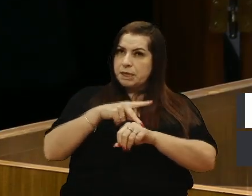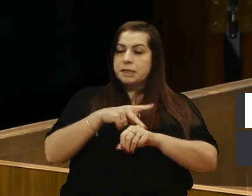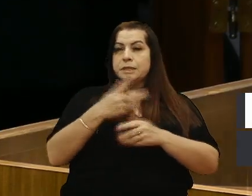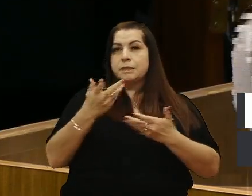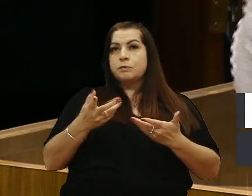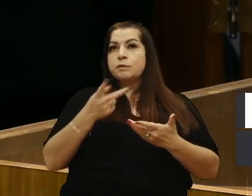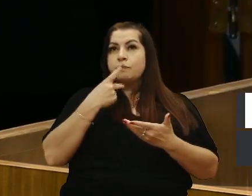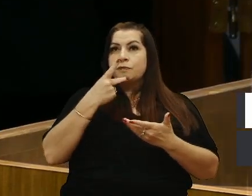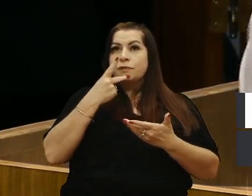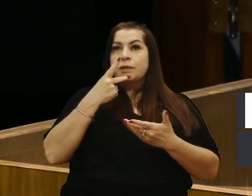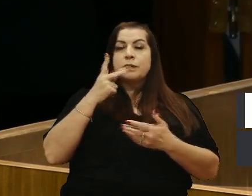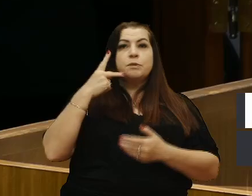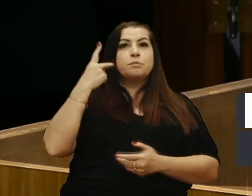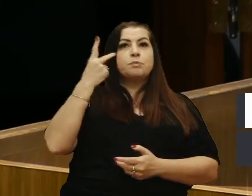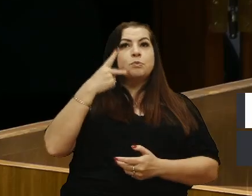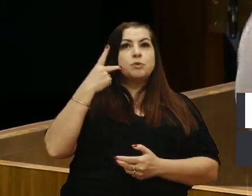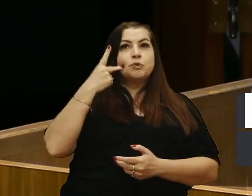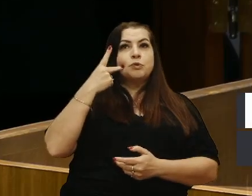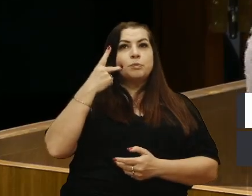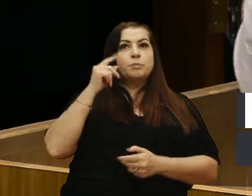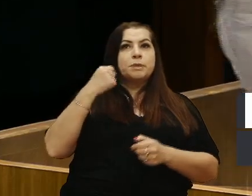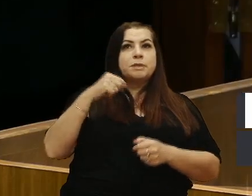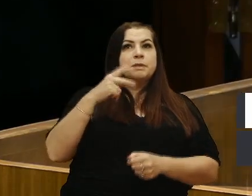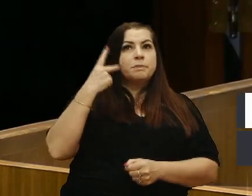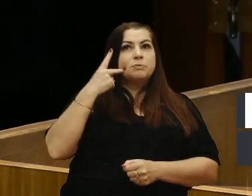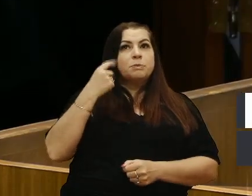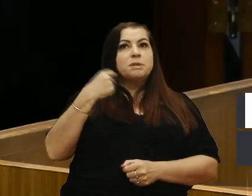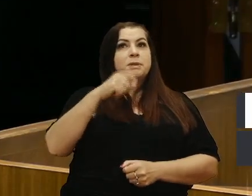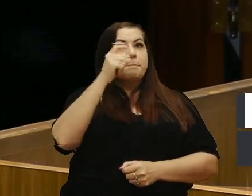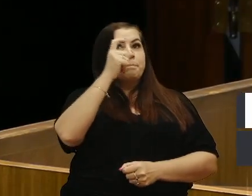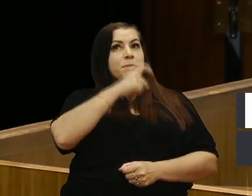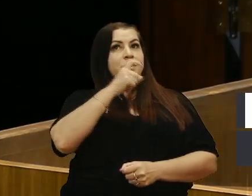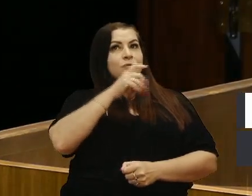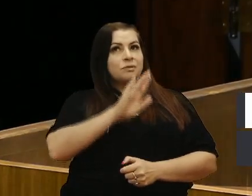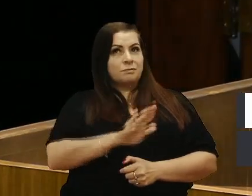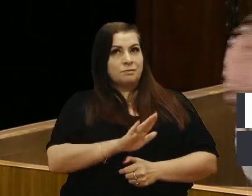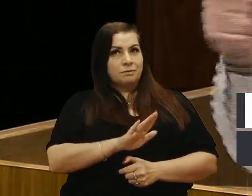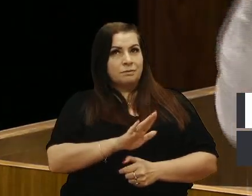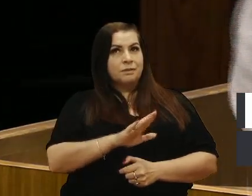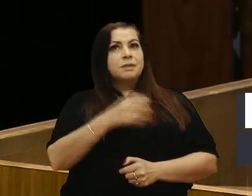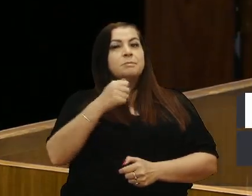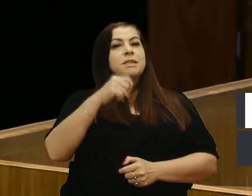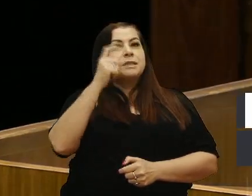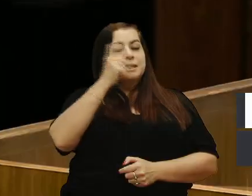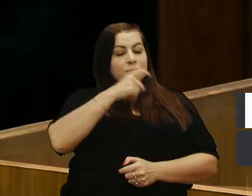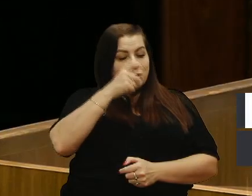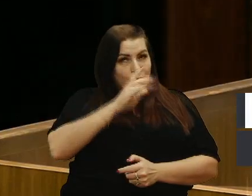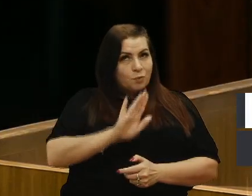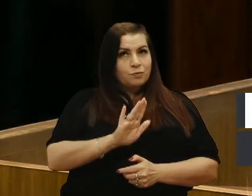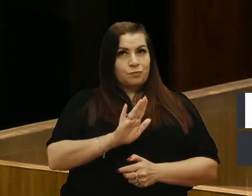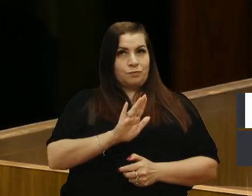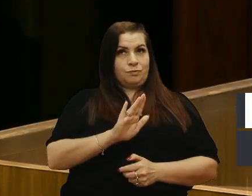aonde ele diz que político, para ser político, tem que mentir. Tem que ser mentiroso.